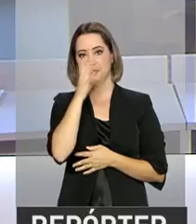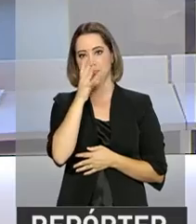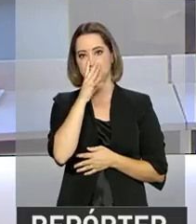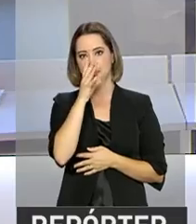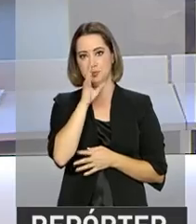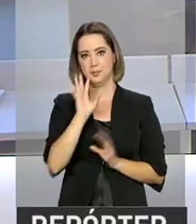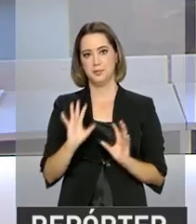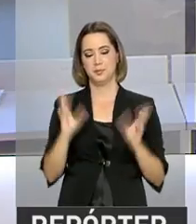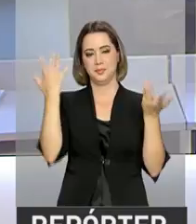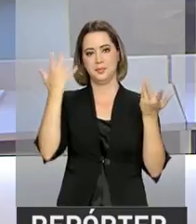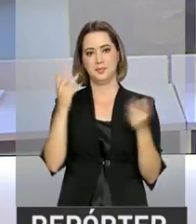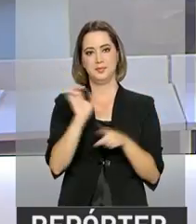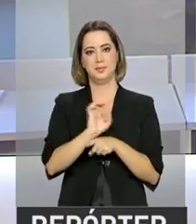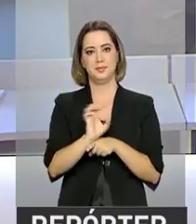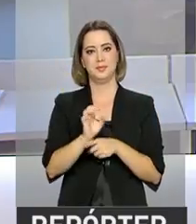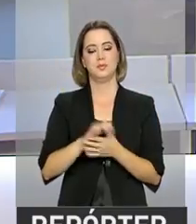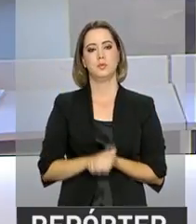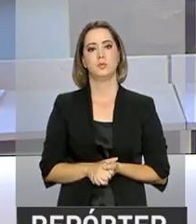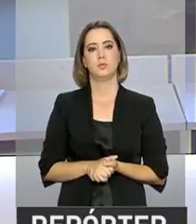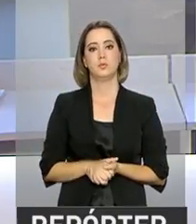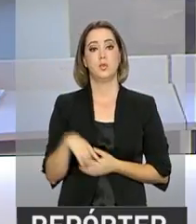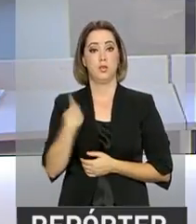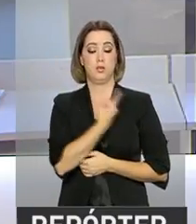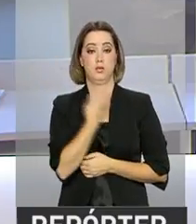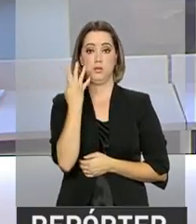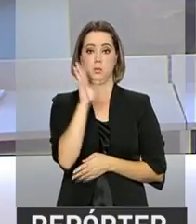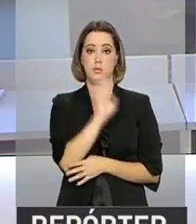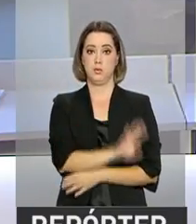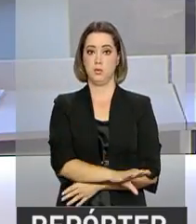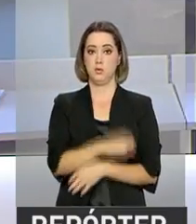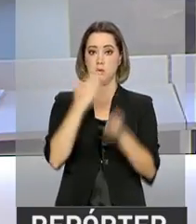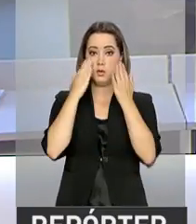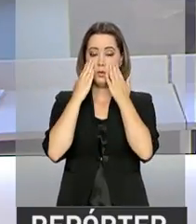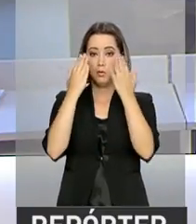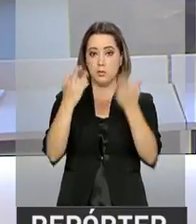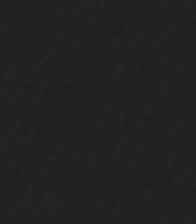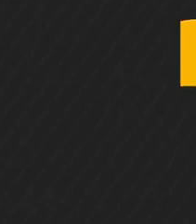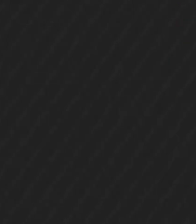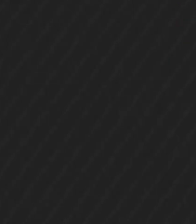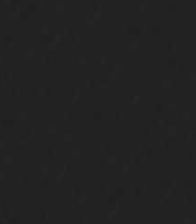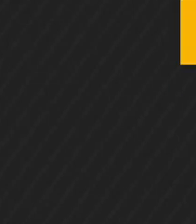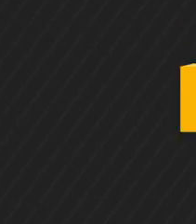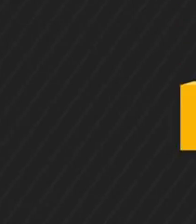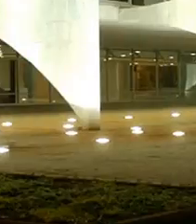estado Nós voltamos às 4 da tarde na próxima edição do repórter